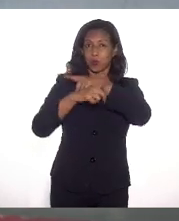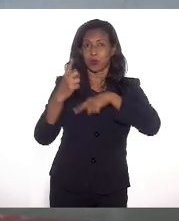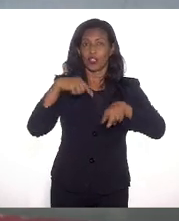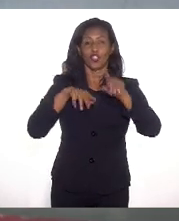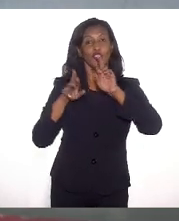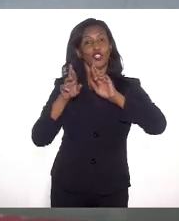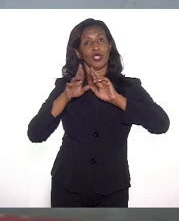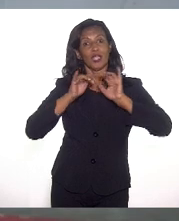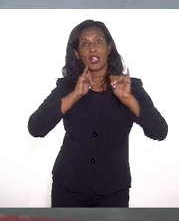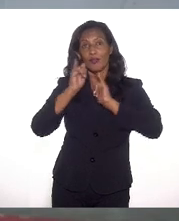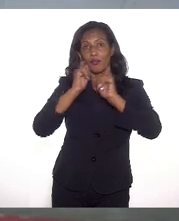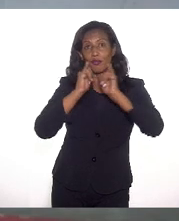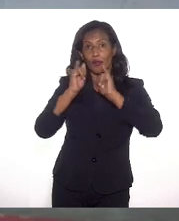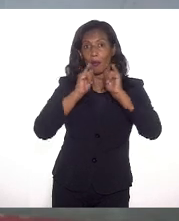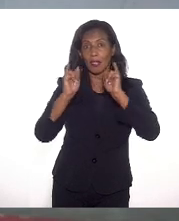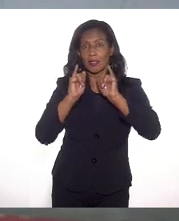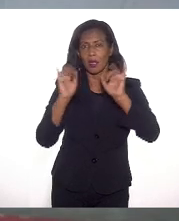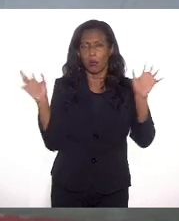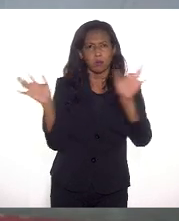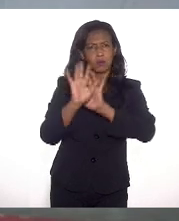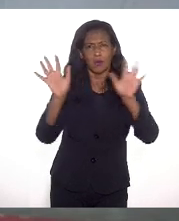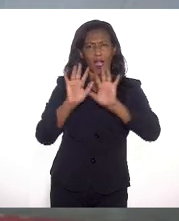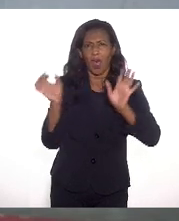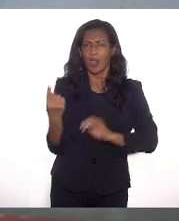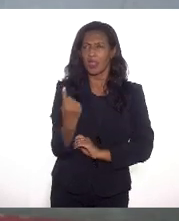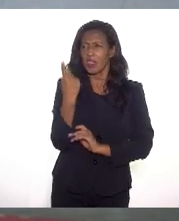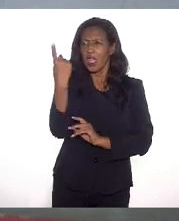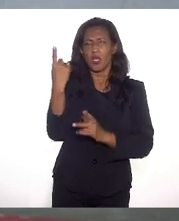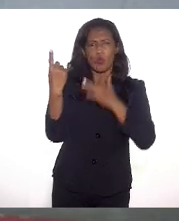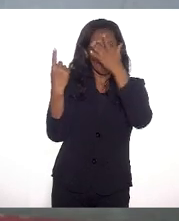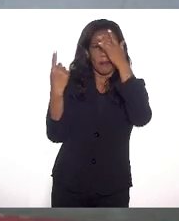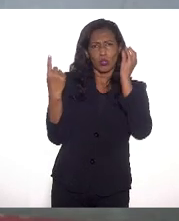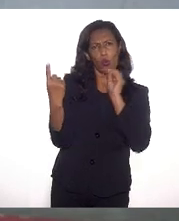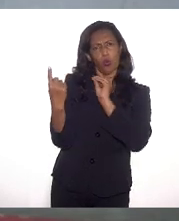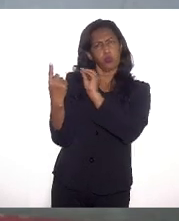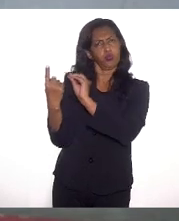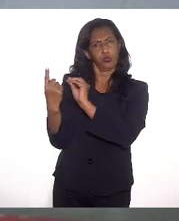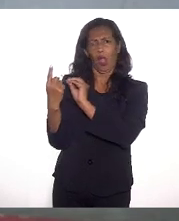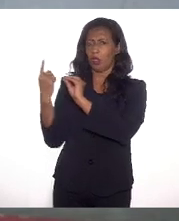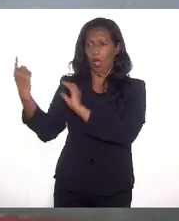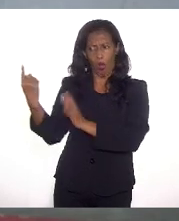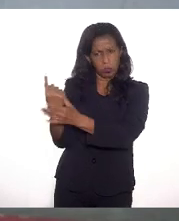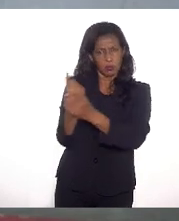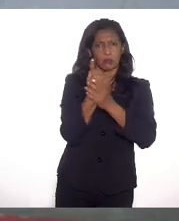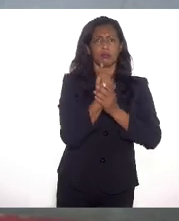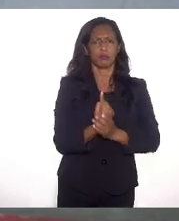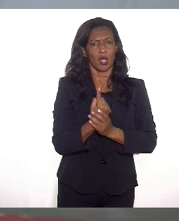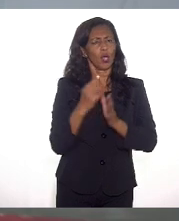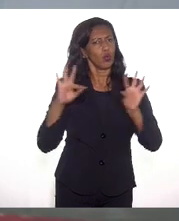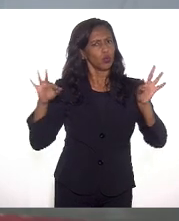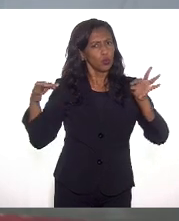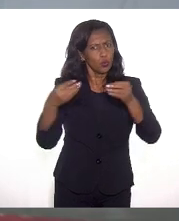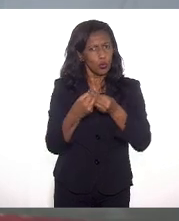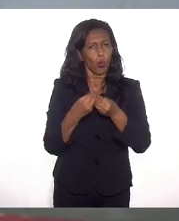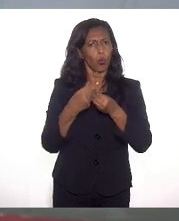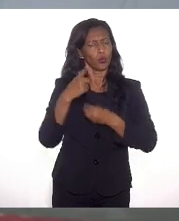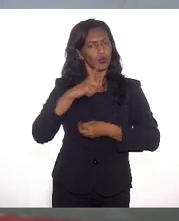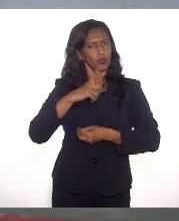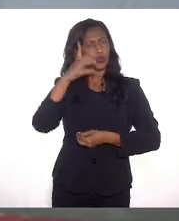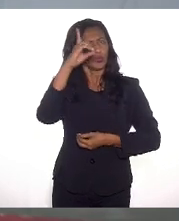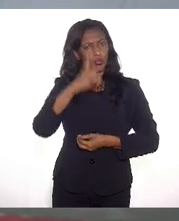para que a gente pudesse não deixar nenhuma pessoa de fora nessa categoria e que a gente